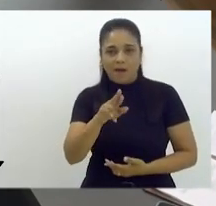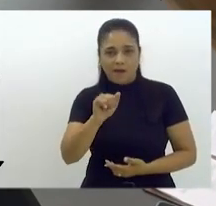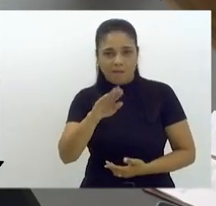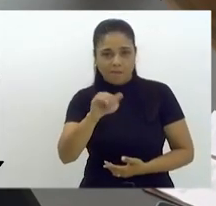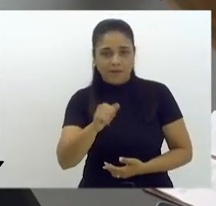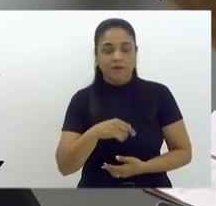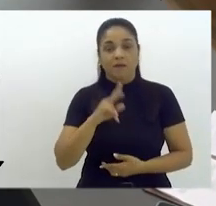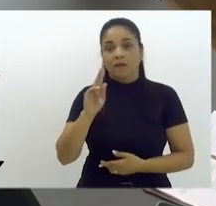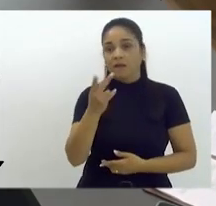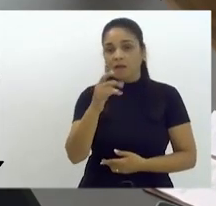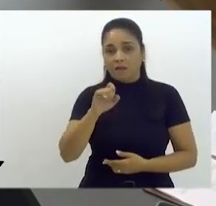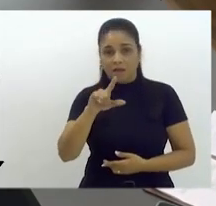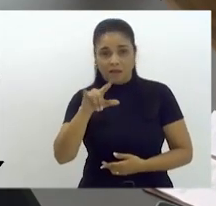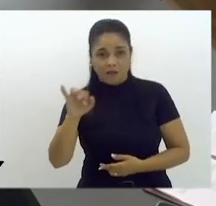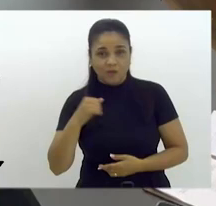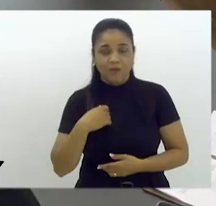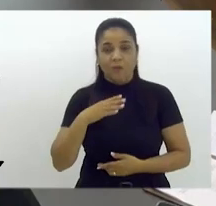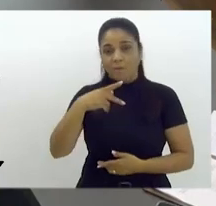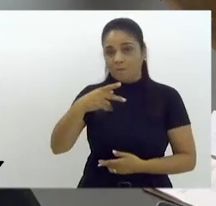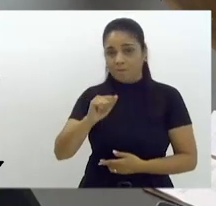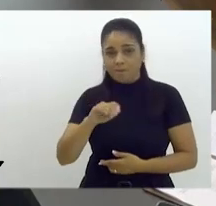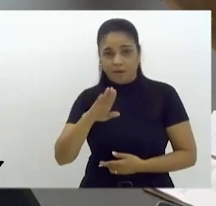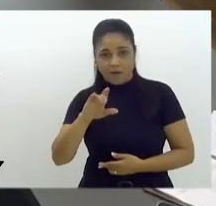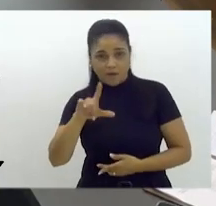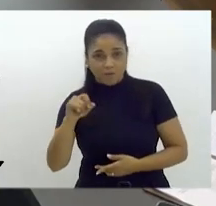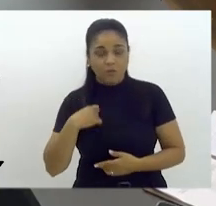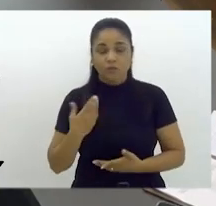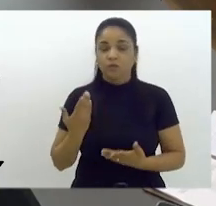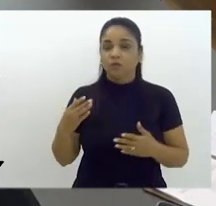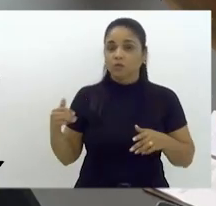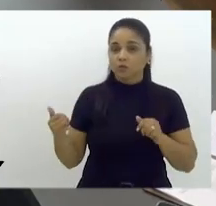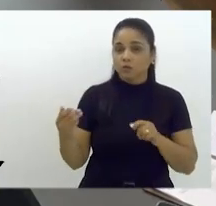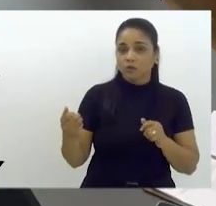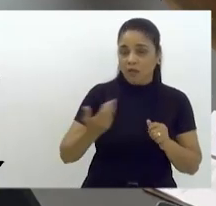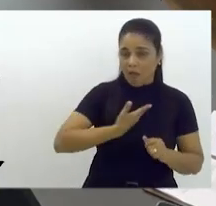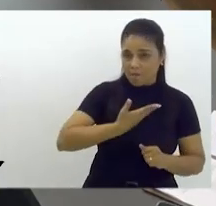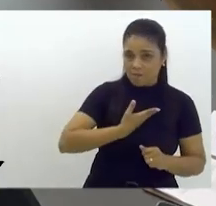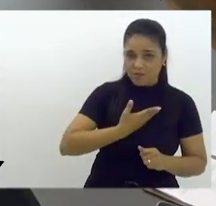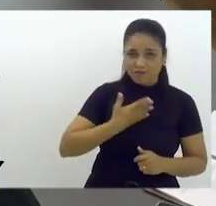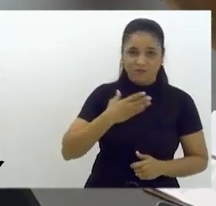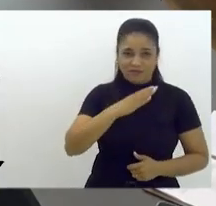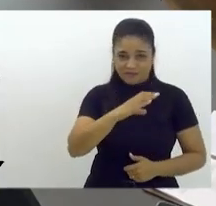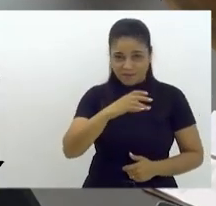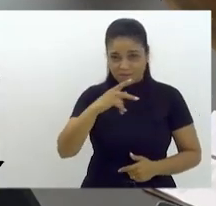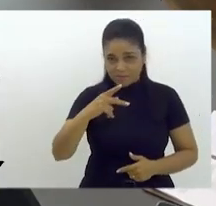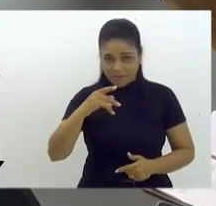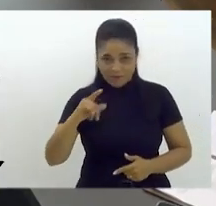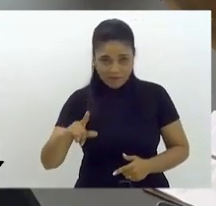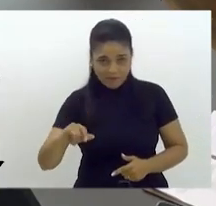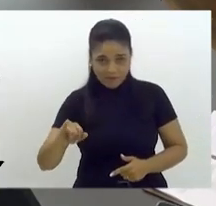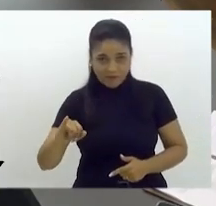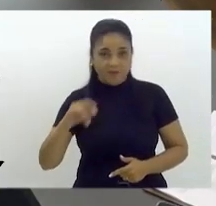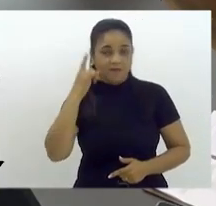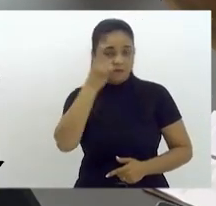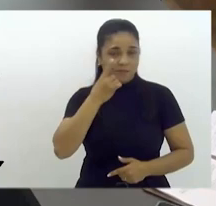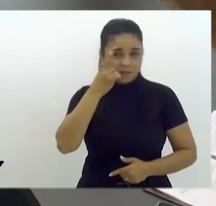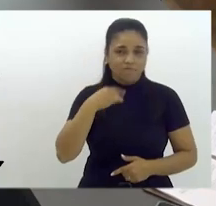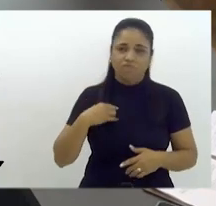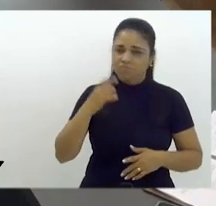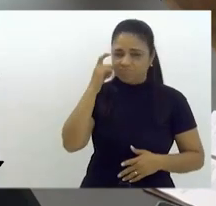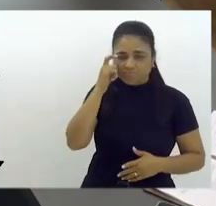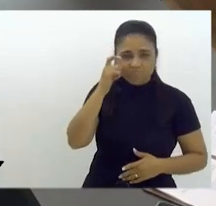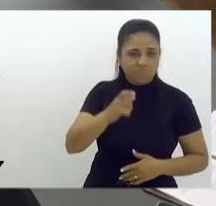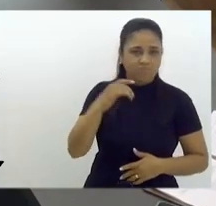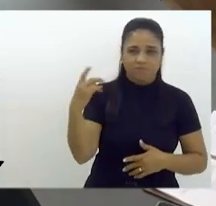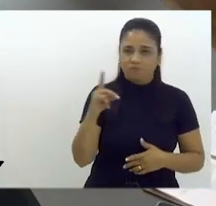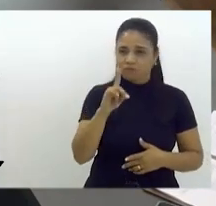Pablo que estiveram conosco os nossos companheiros da CPI foi um dia muito interessante de coleta de informações